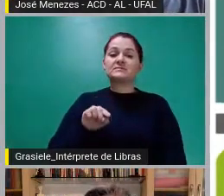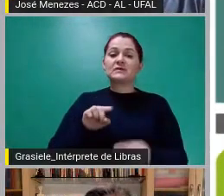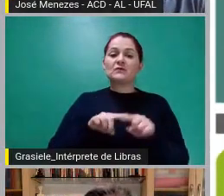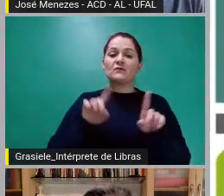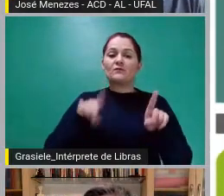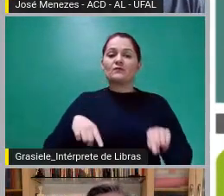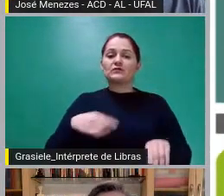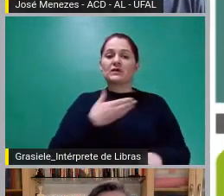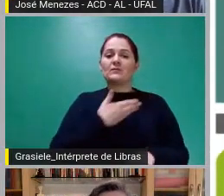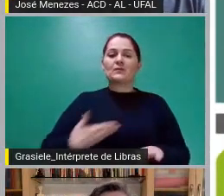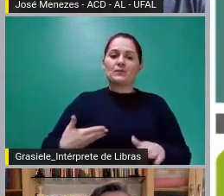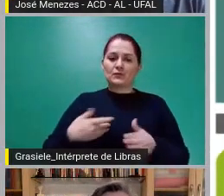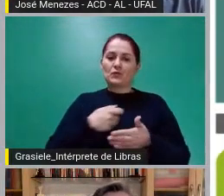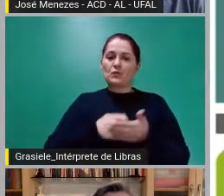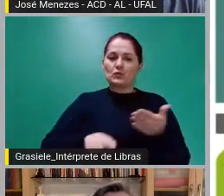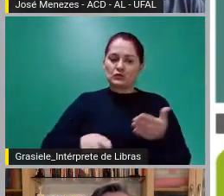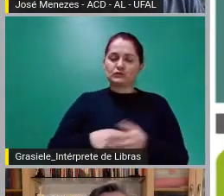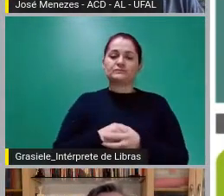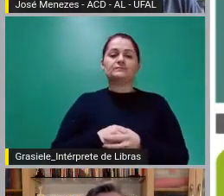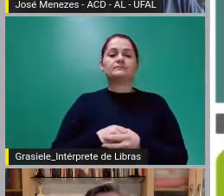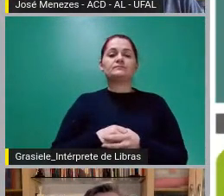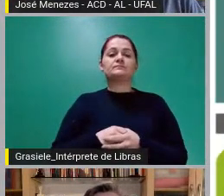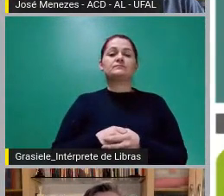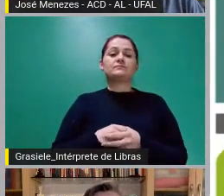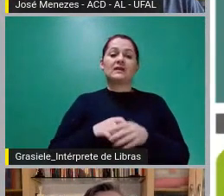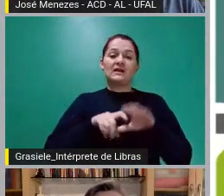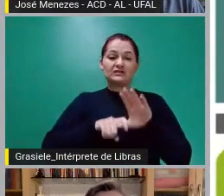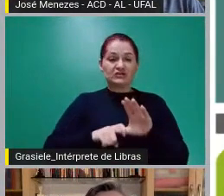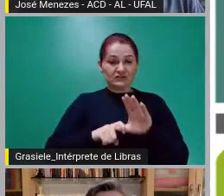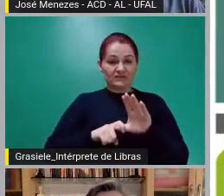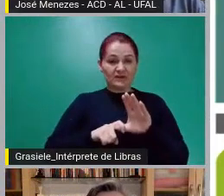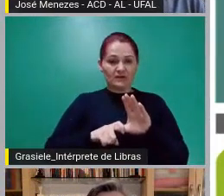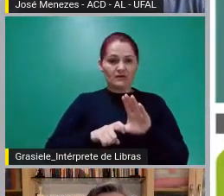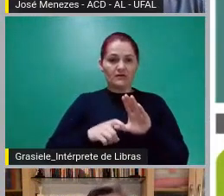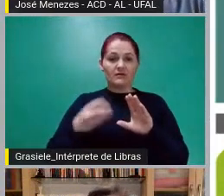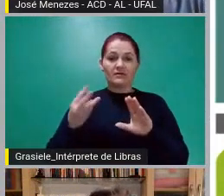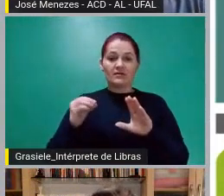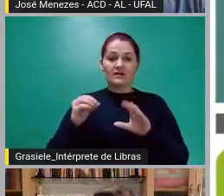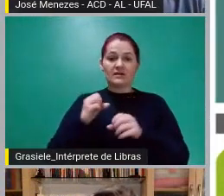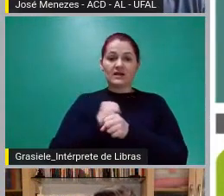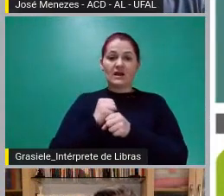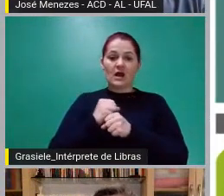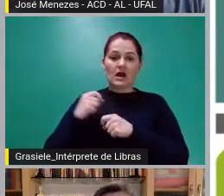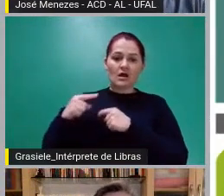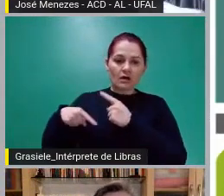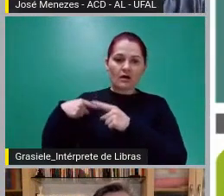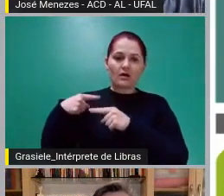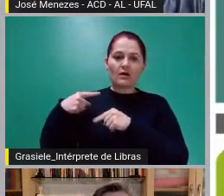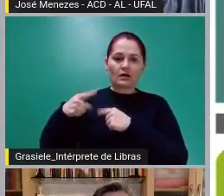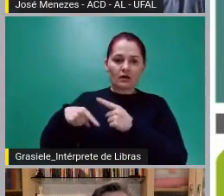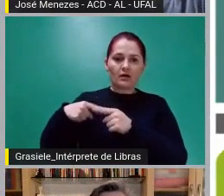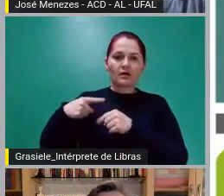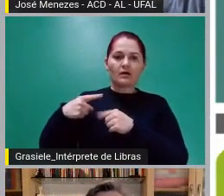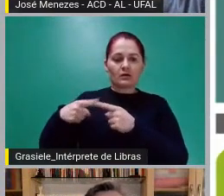foi rolada por 30 anos. Mas aí o que está? O refinanciamento da dívida em